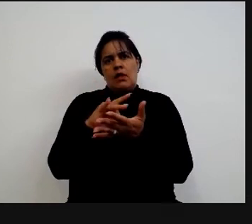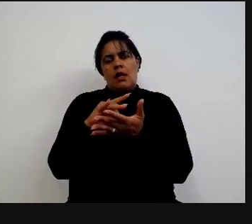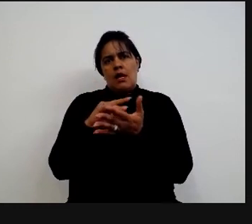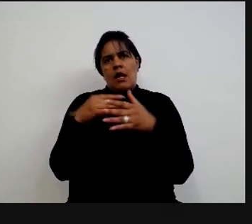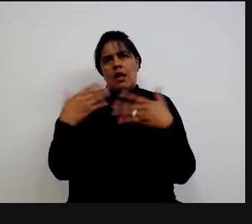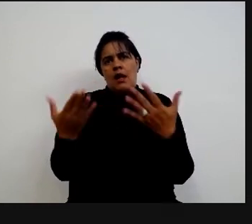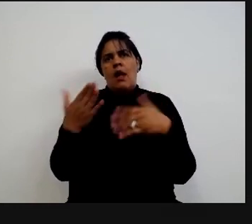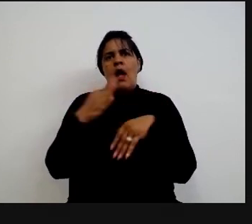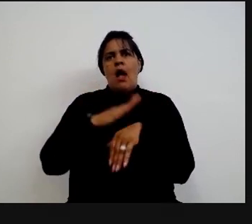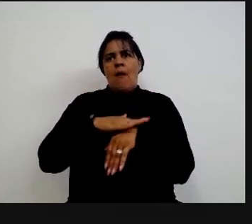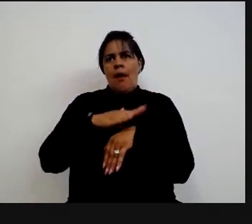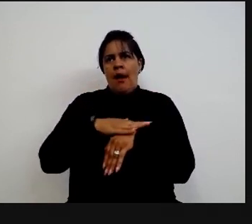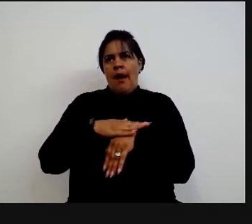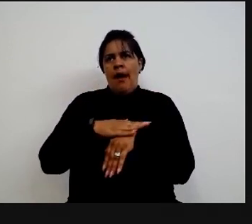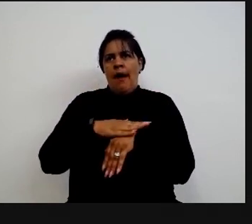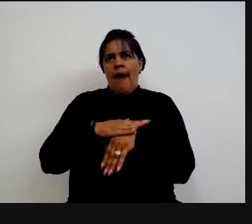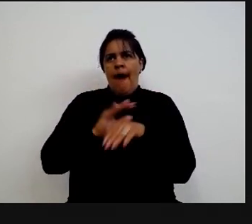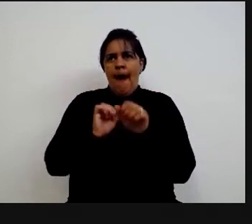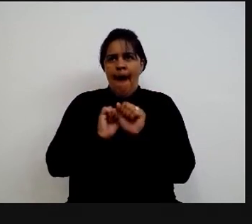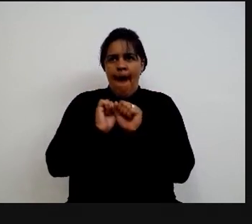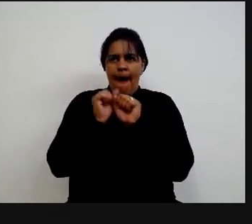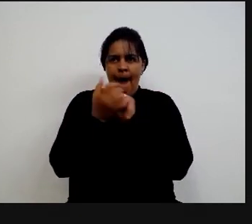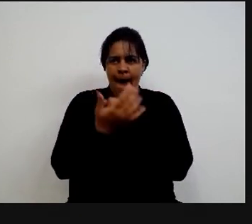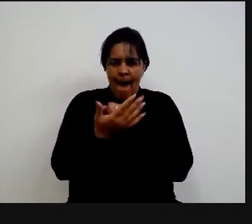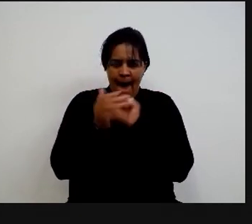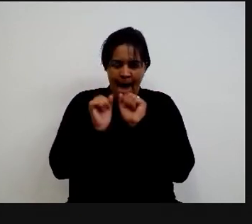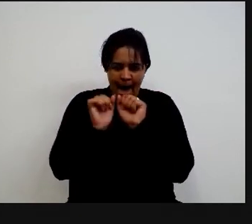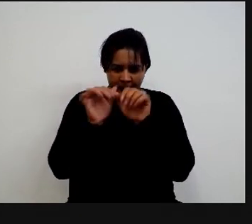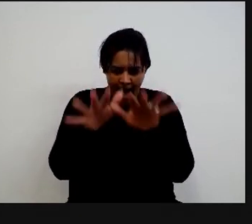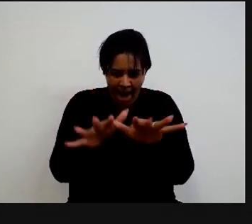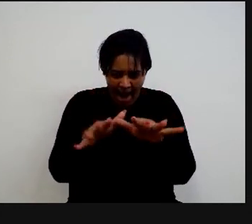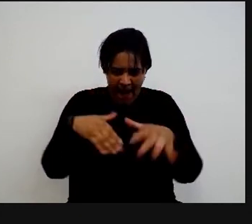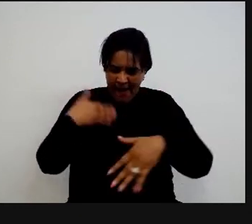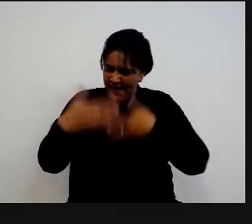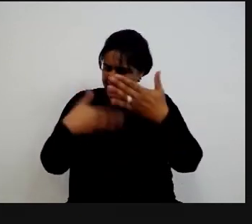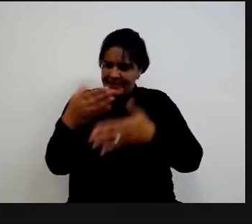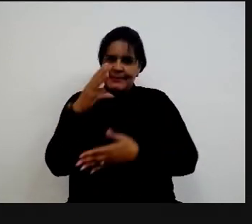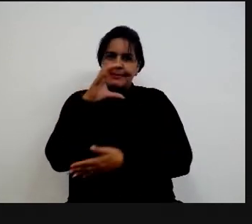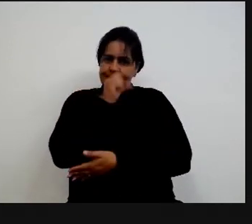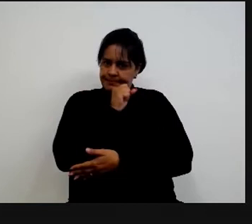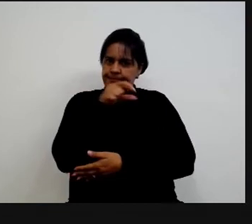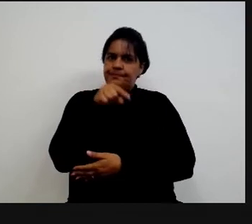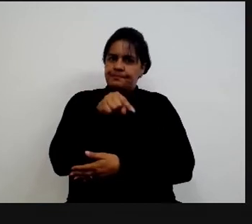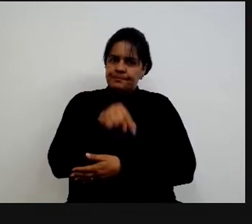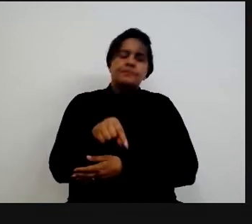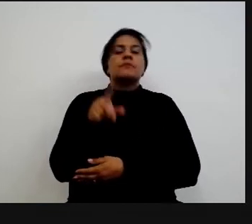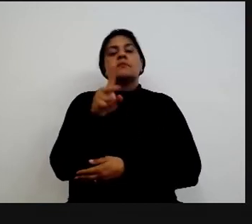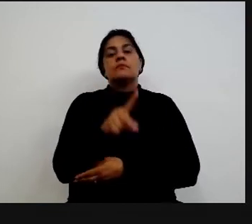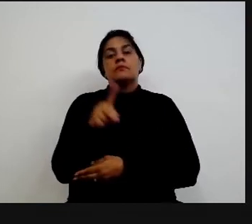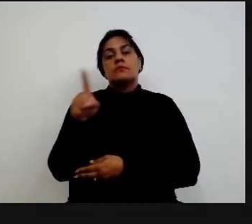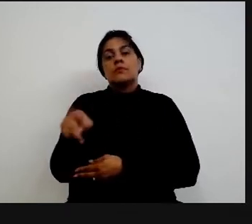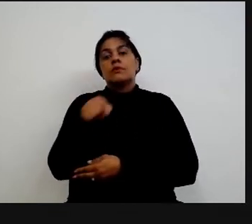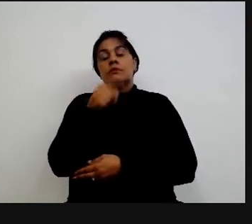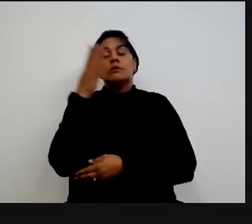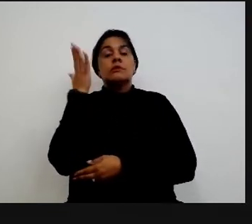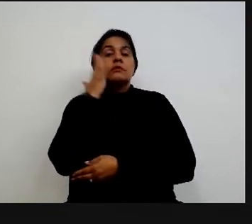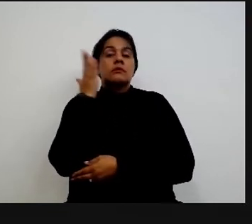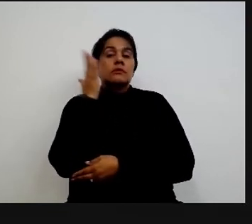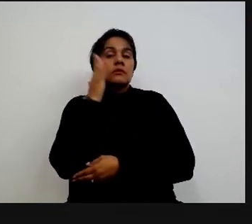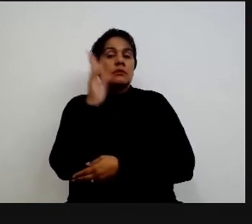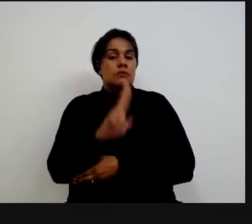lembrando que a pandemia acelerou um pouco esse processo, né? E ele faz o seguinte comentário, que os professores sabem usar as